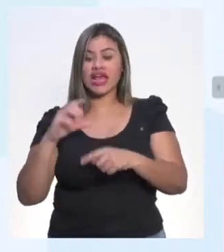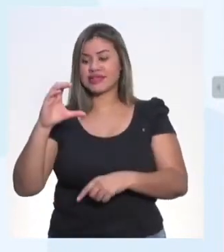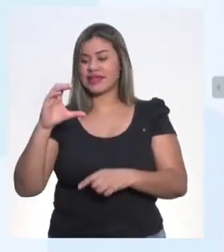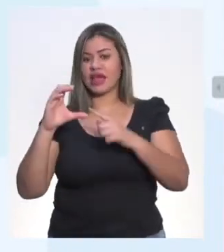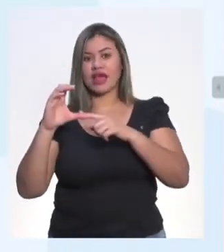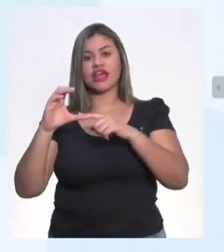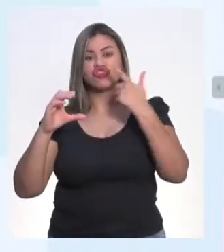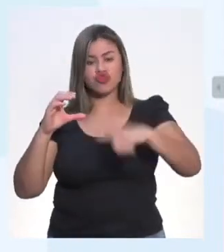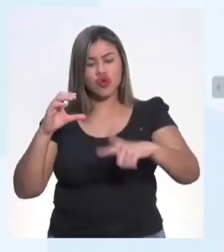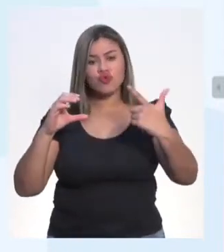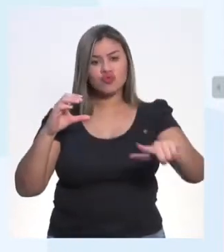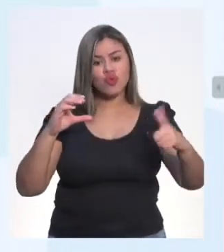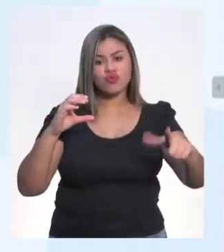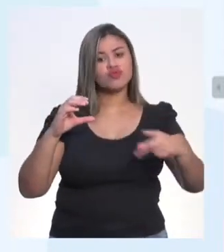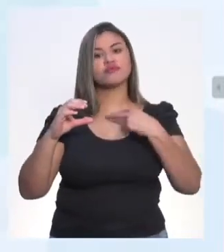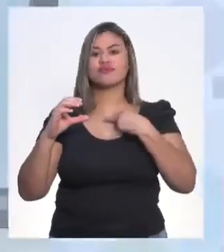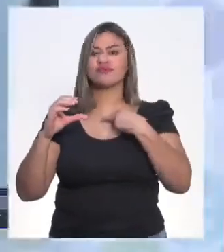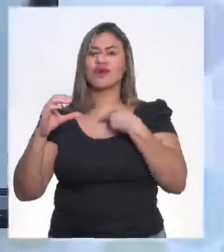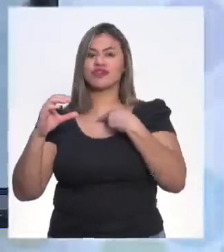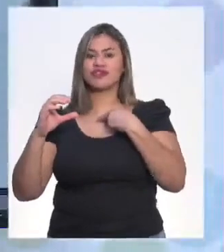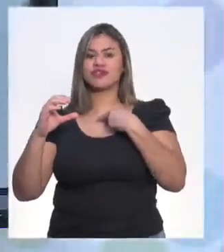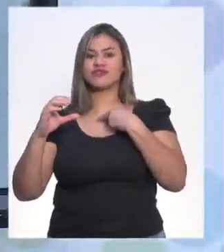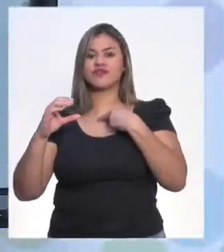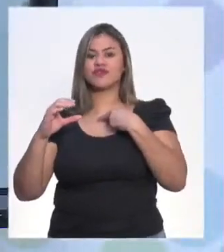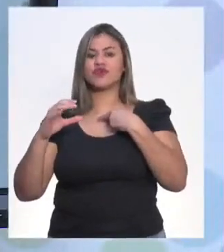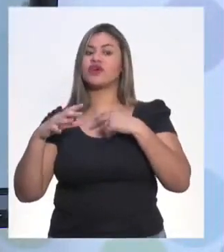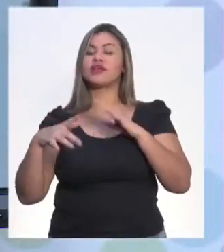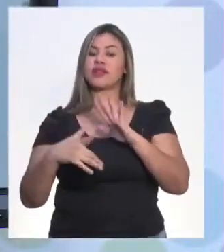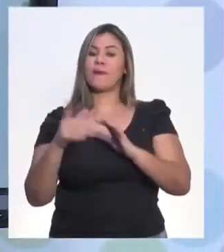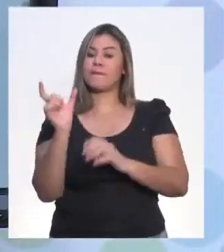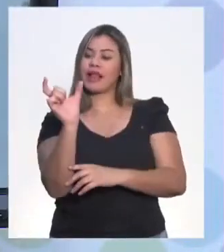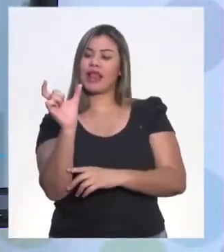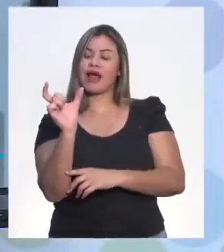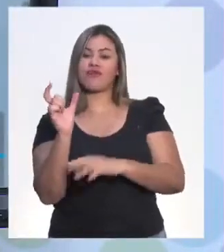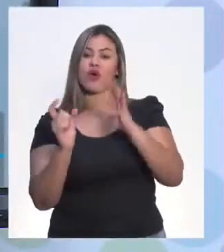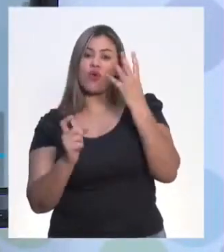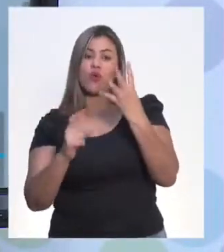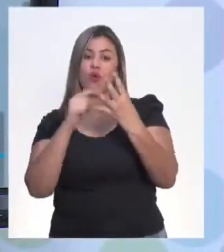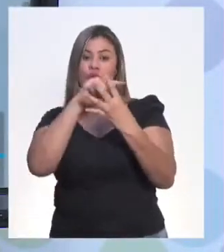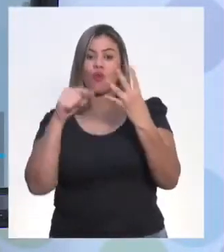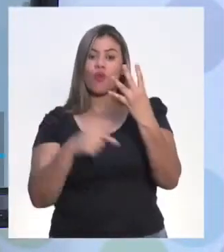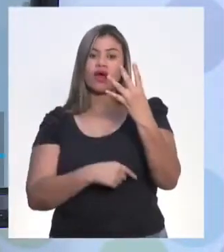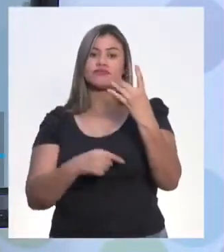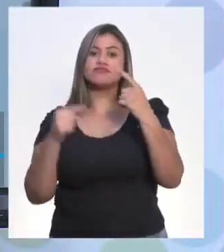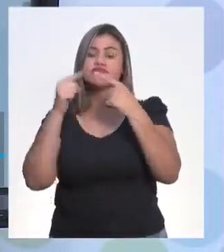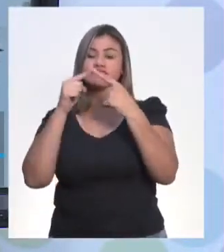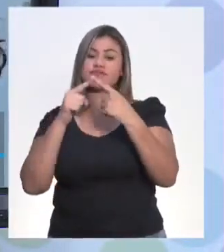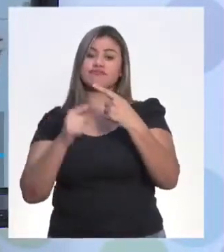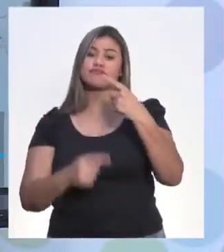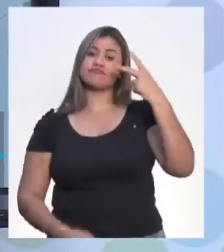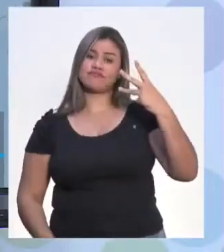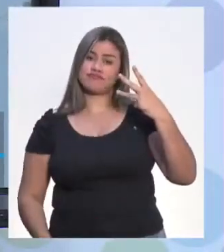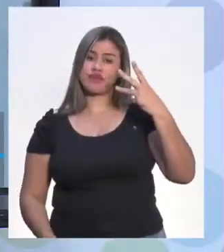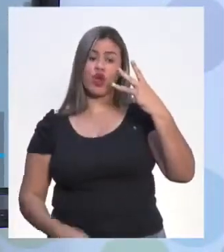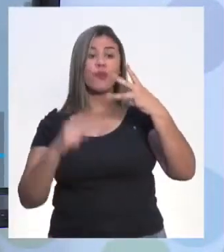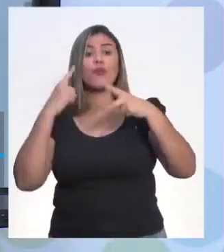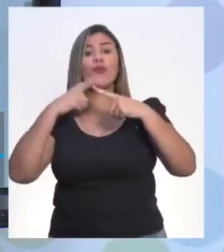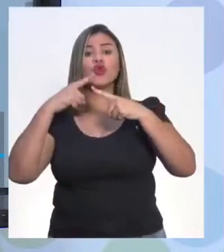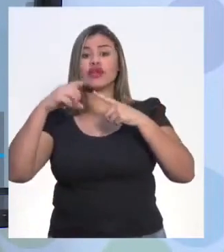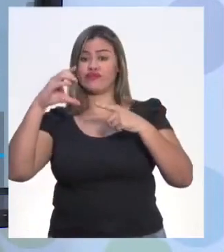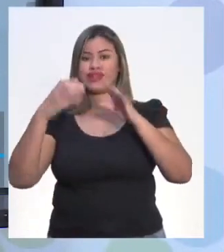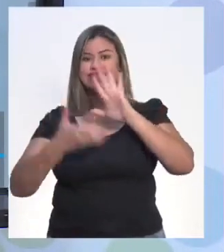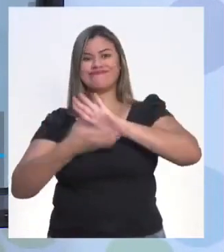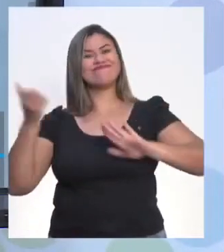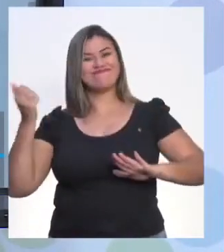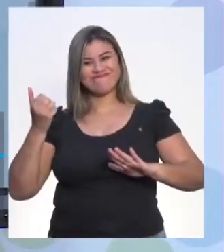letra. Então, da palavra fico, que tinha 4 letras, eu só vou ter 3. Então, nesta posição,